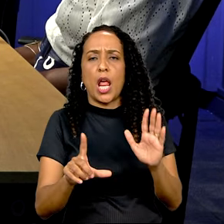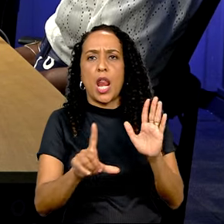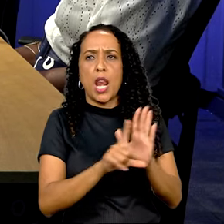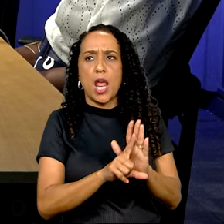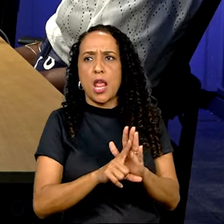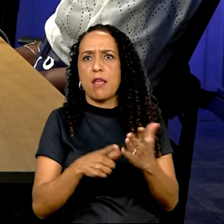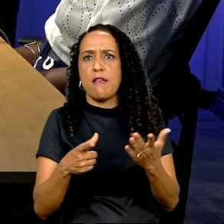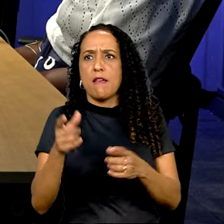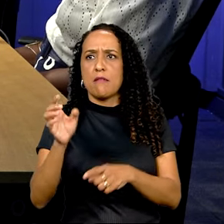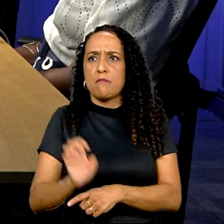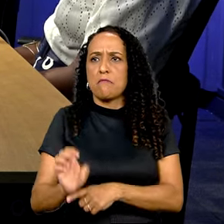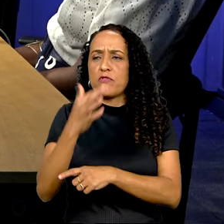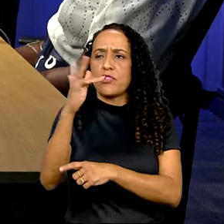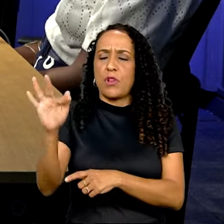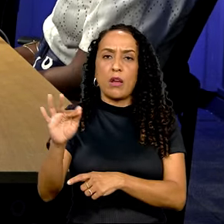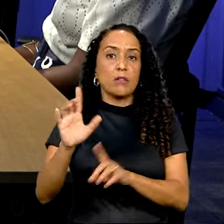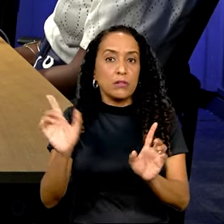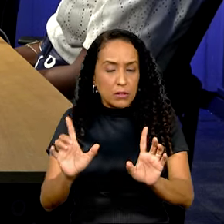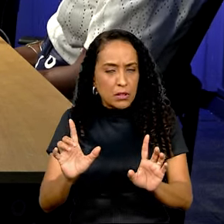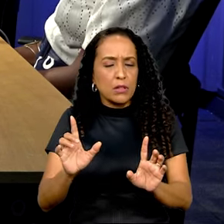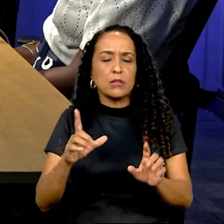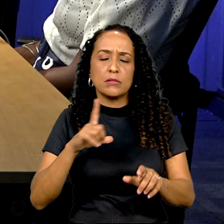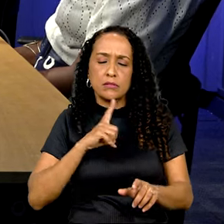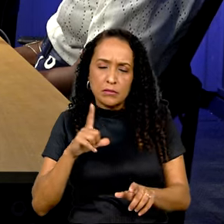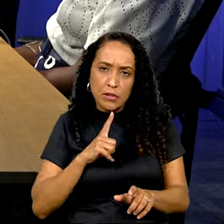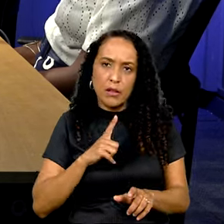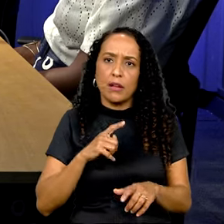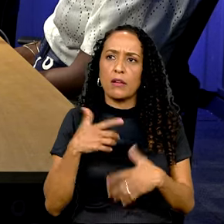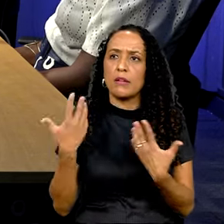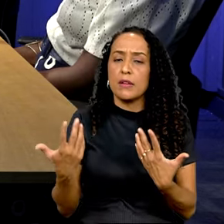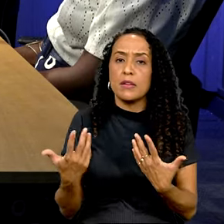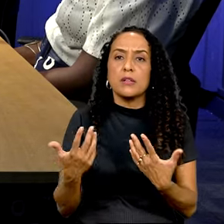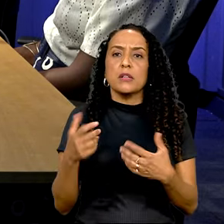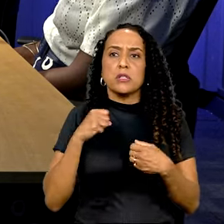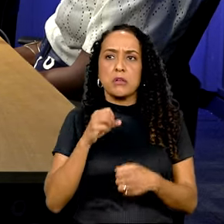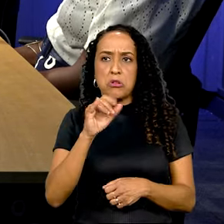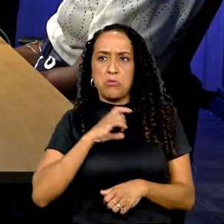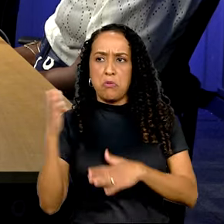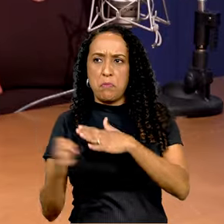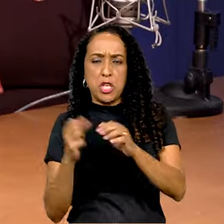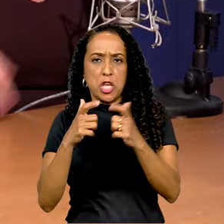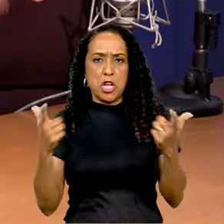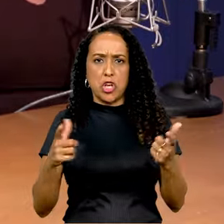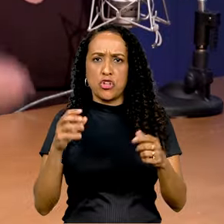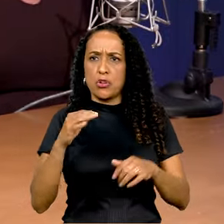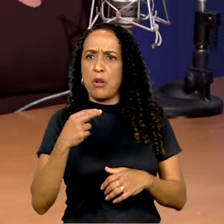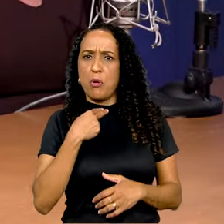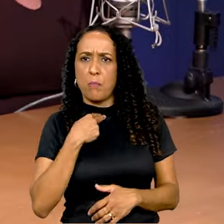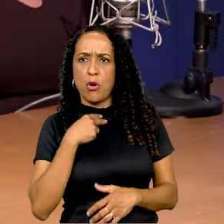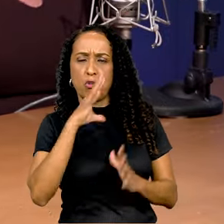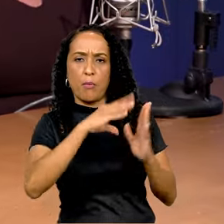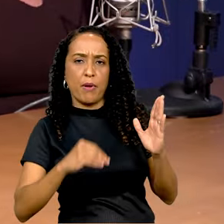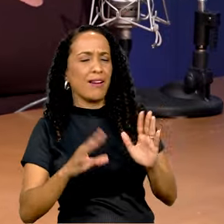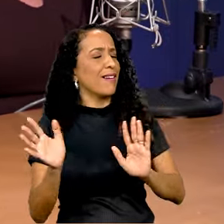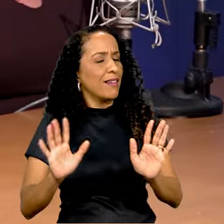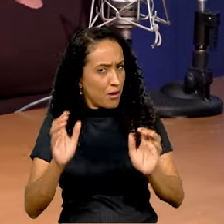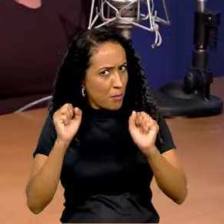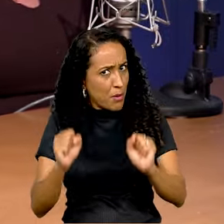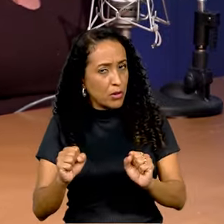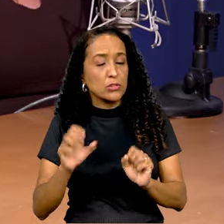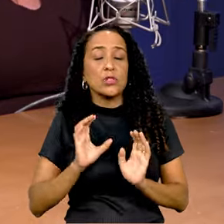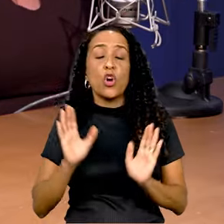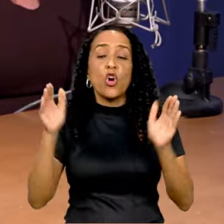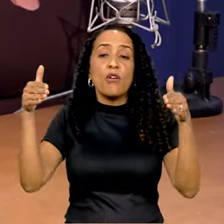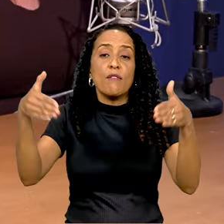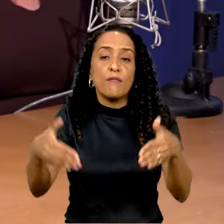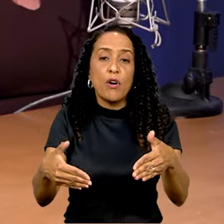é desculpa porque não tem uma lei de governo que eu como uma grande empresa não posso eh fazer isso e quando esse foco